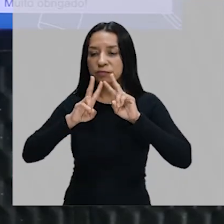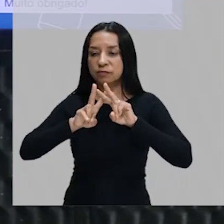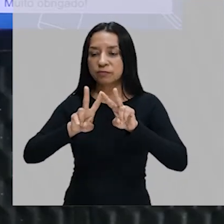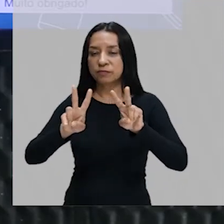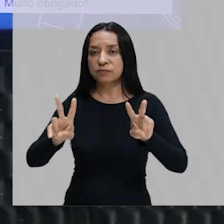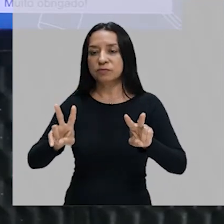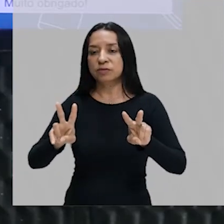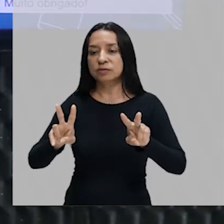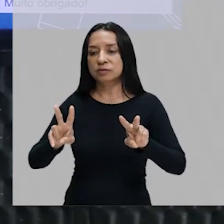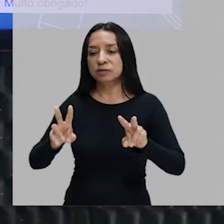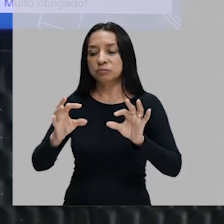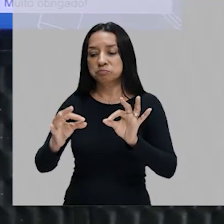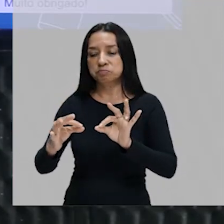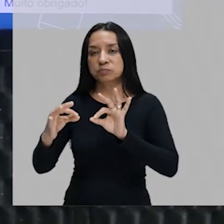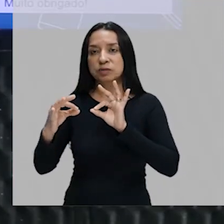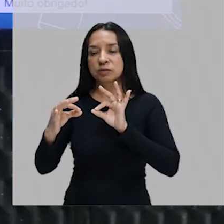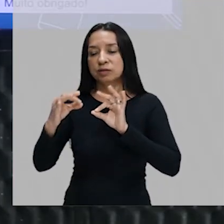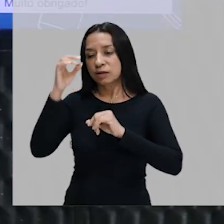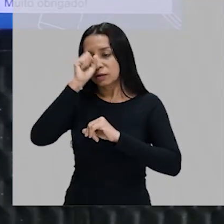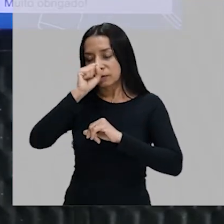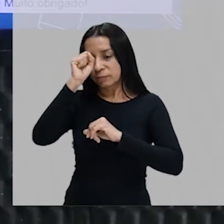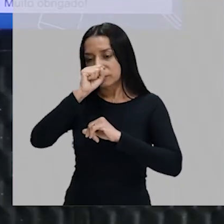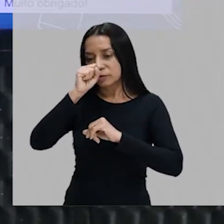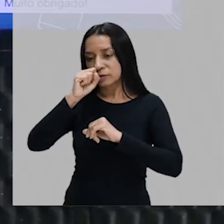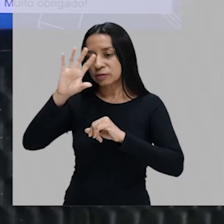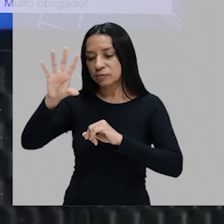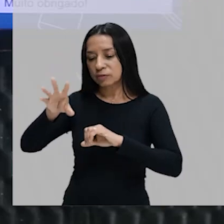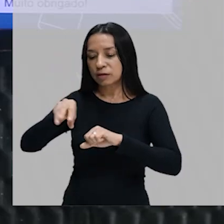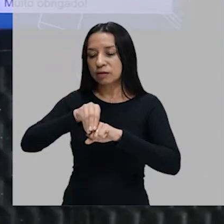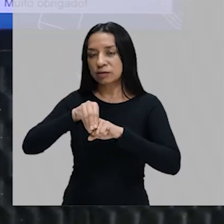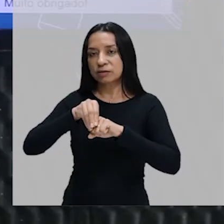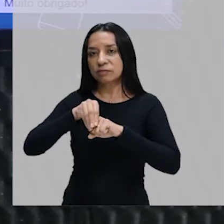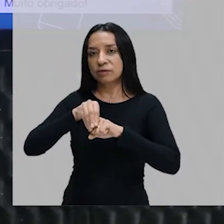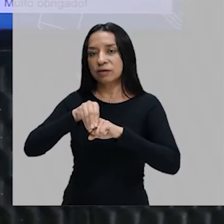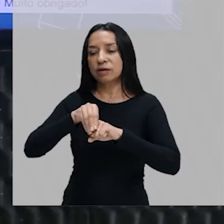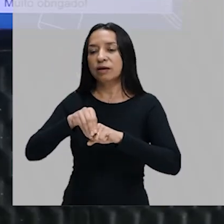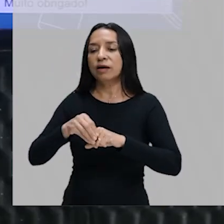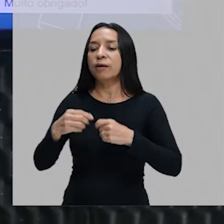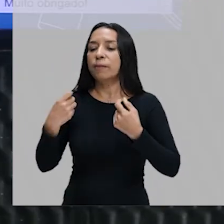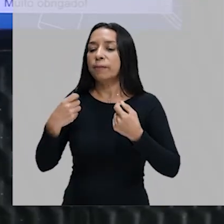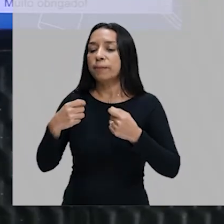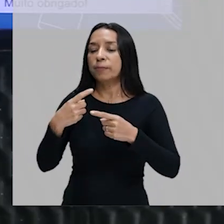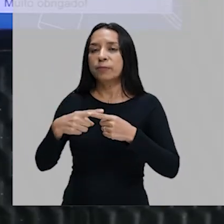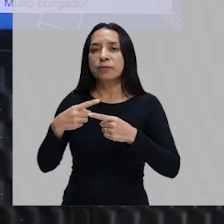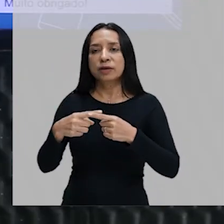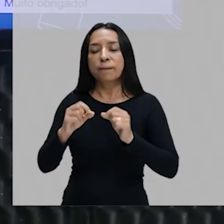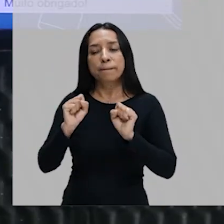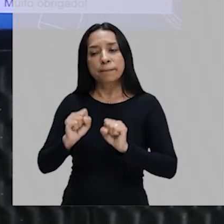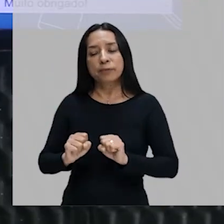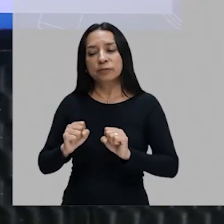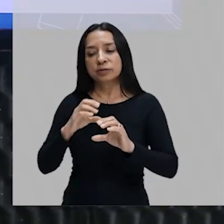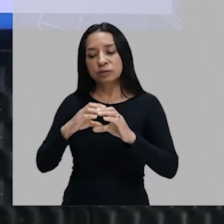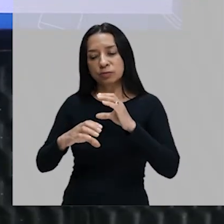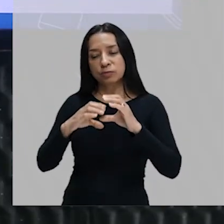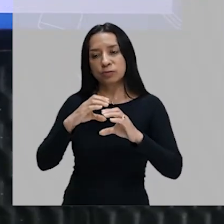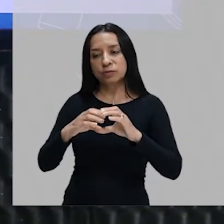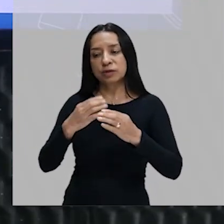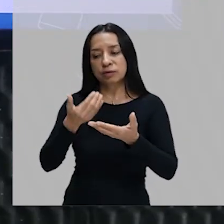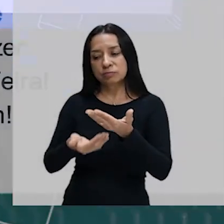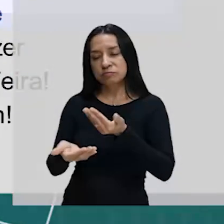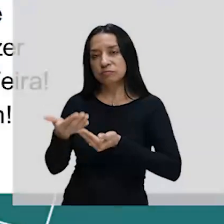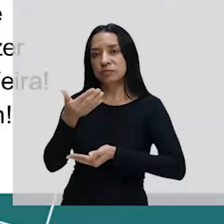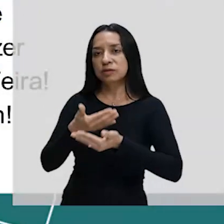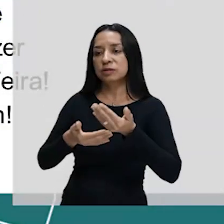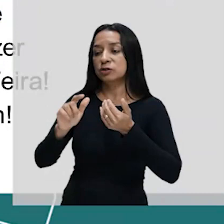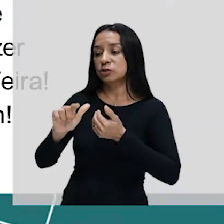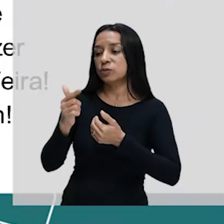visualizando e aprendendo a gravar isso aqui, para que você possa ao menos se comunicar com alguém, tá? Então, é bem interessante. E aqui eu